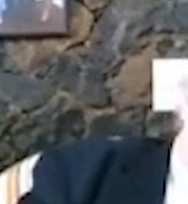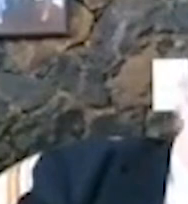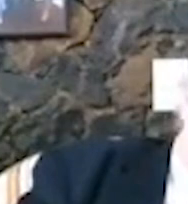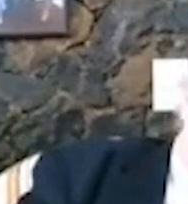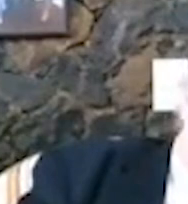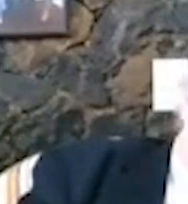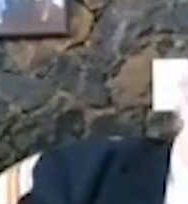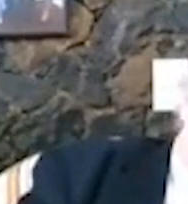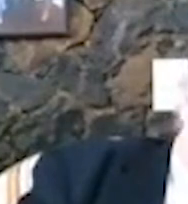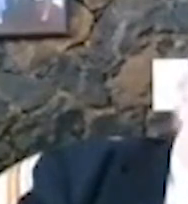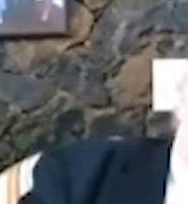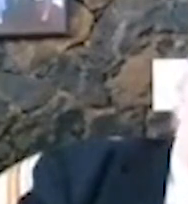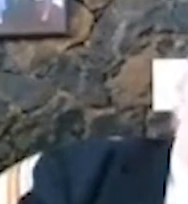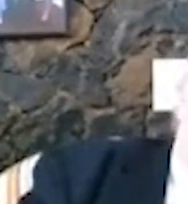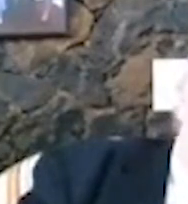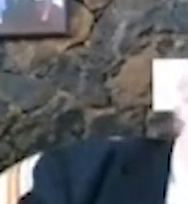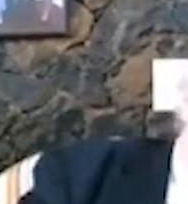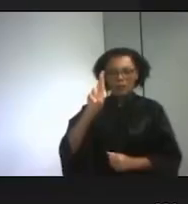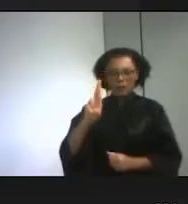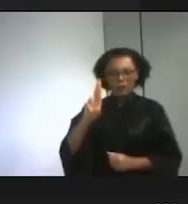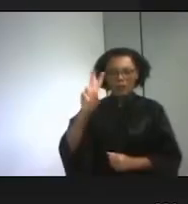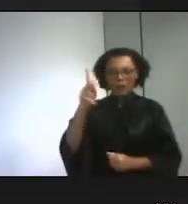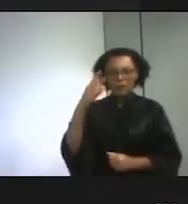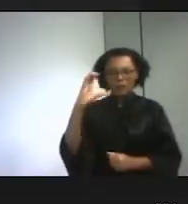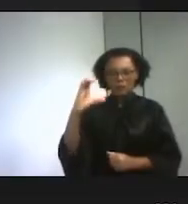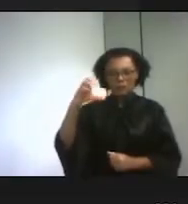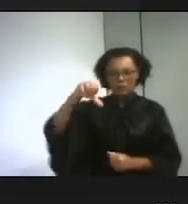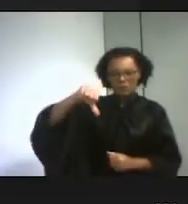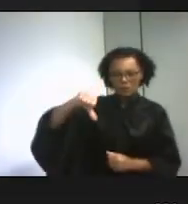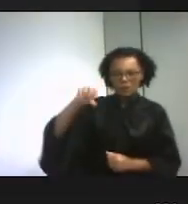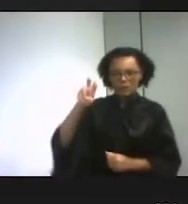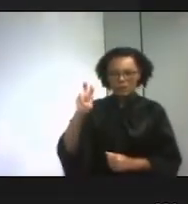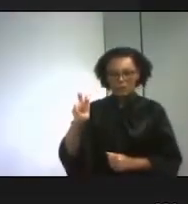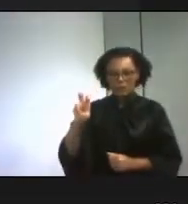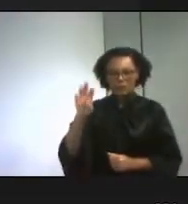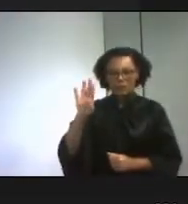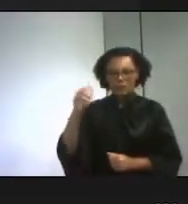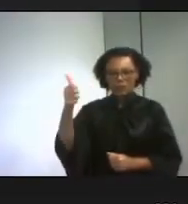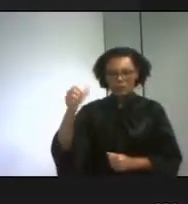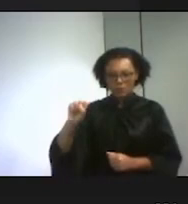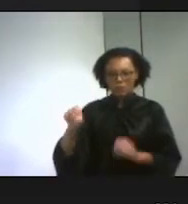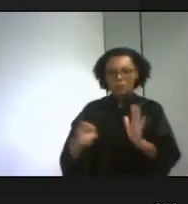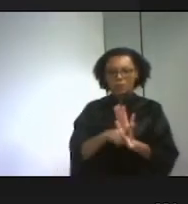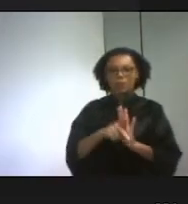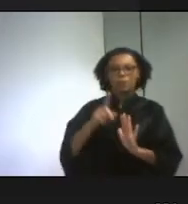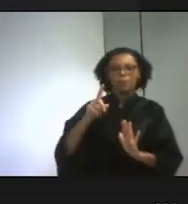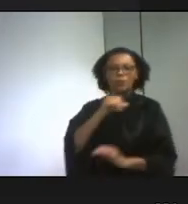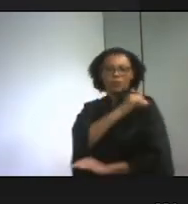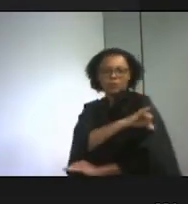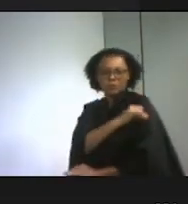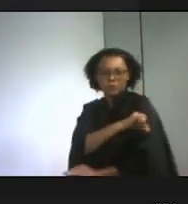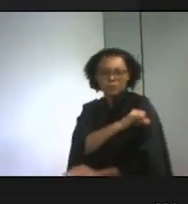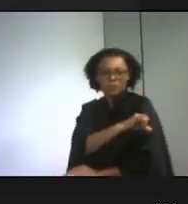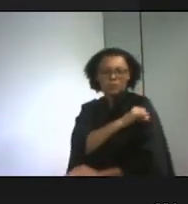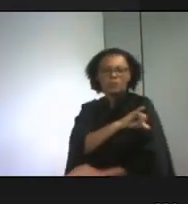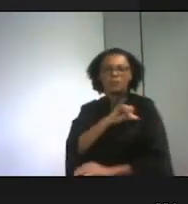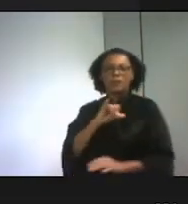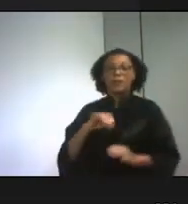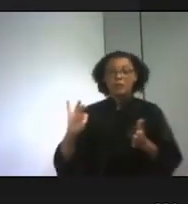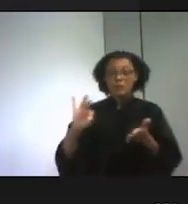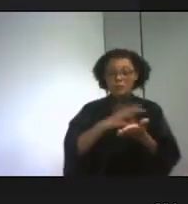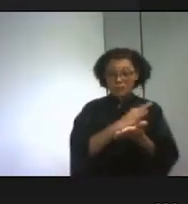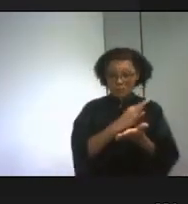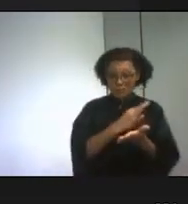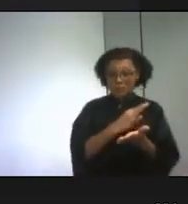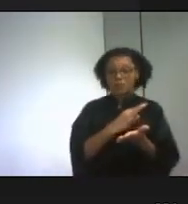caso, o relator da ação, ministro Ribeiro Dantas, explicou ser possível a utilização de carta precatória, rogatória ou